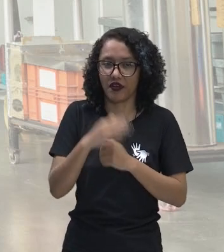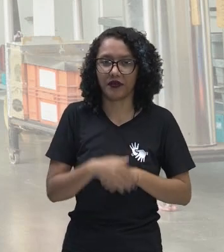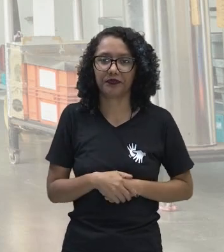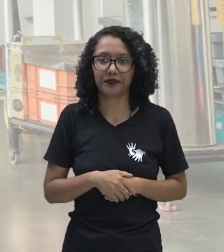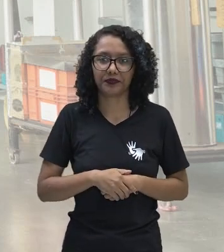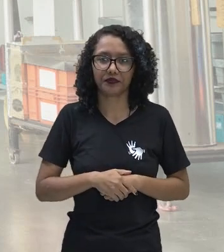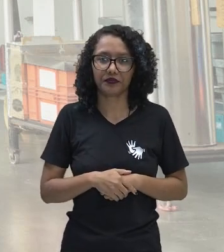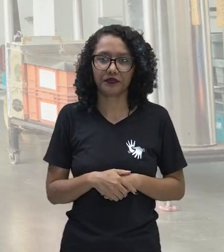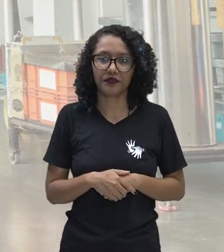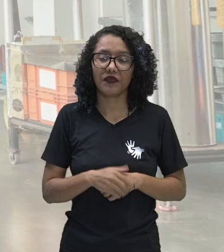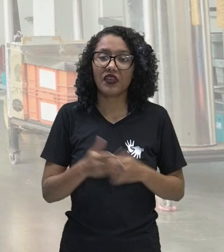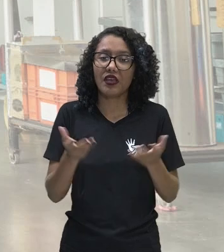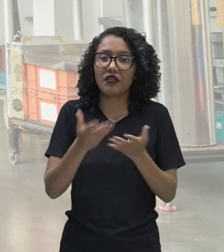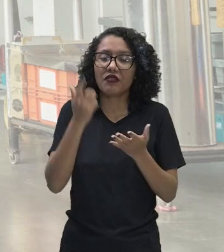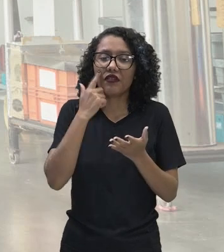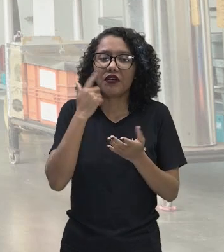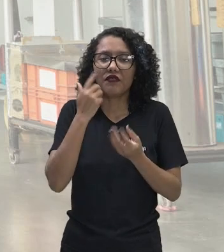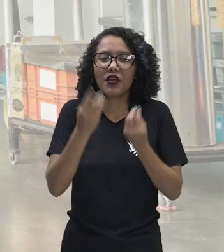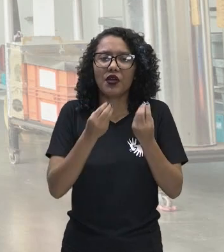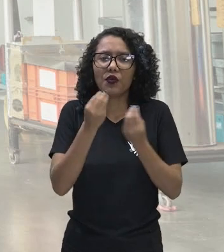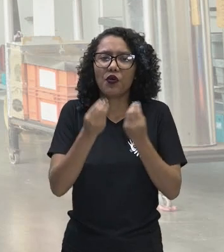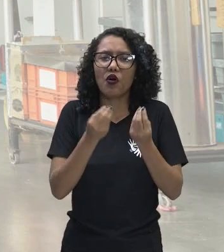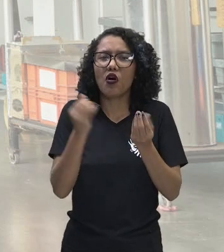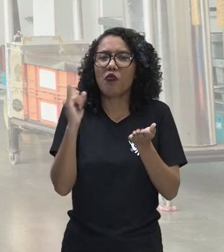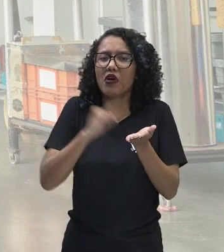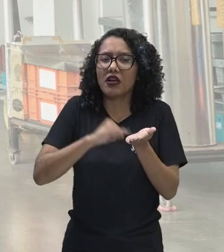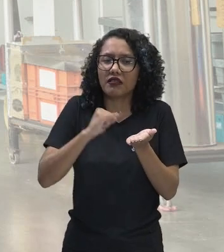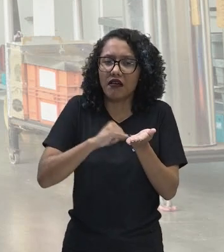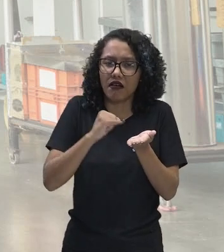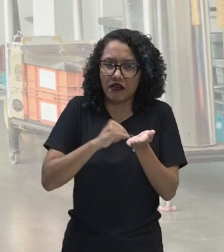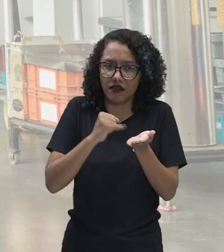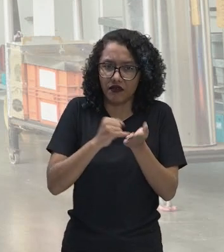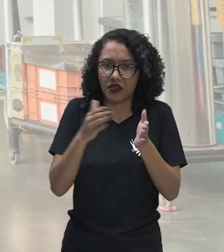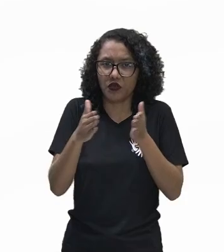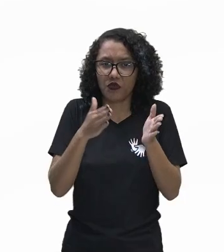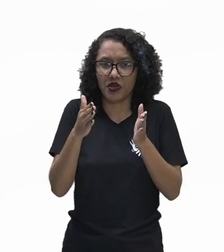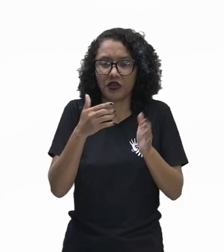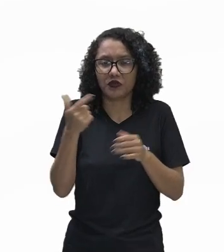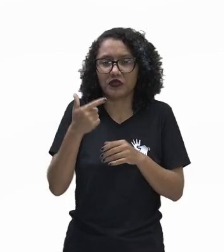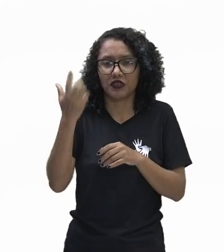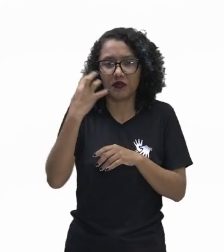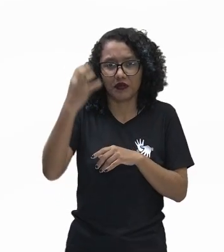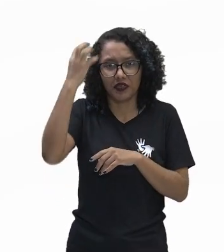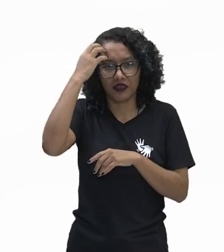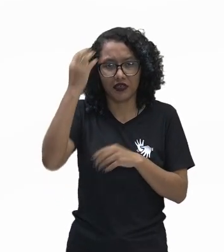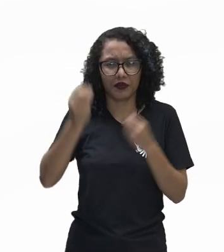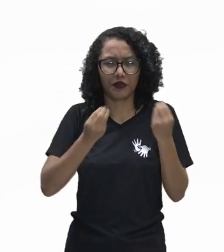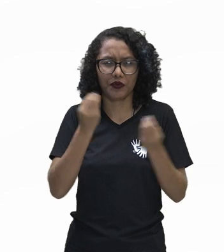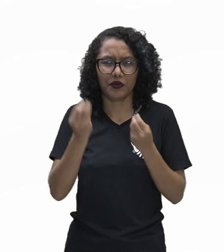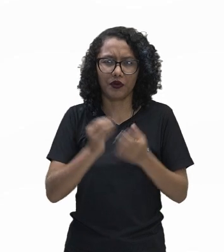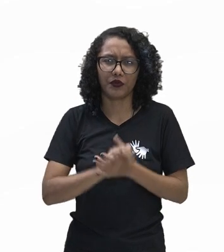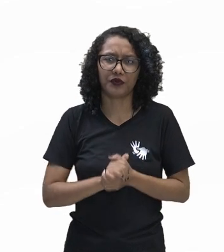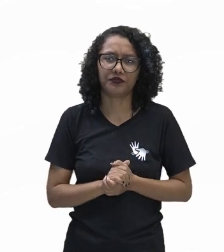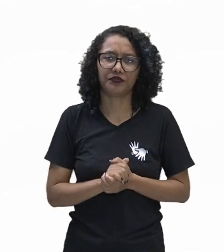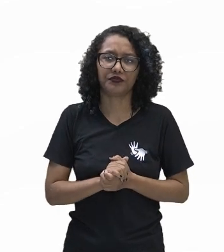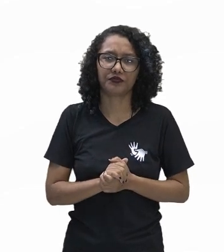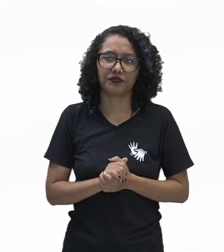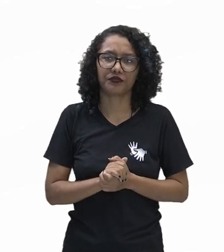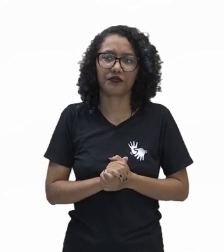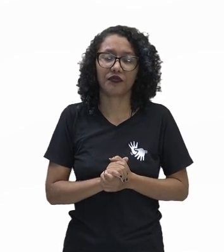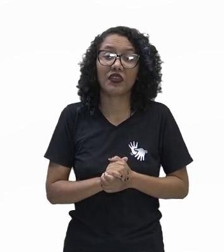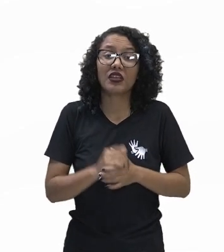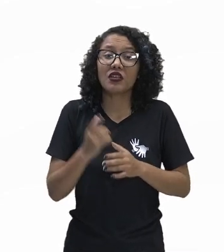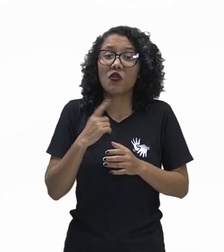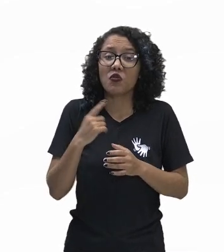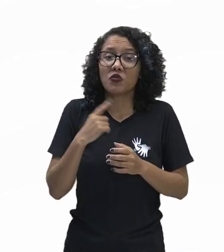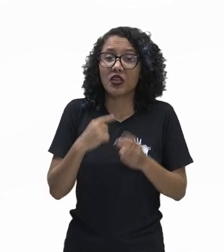é que funcionava as tarifas durante o Segundo Reinado. Olhem só. O Segundo Reinado ele é marcado por duas